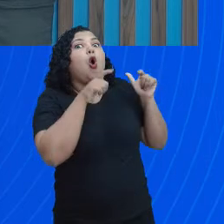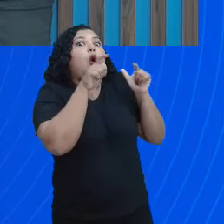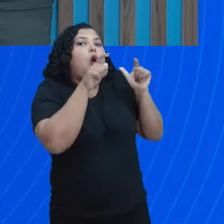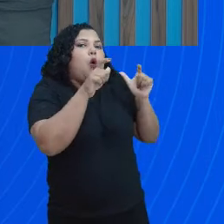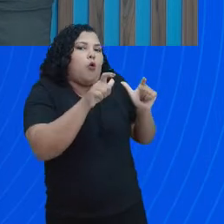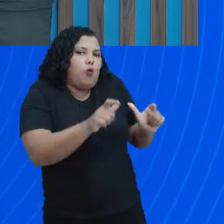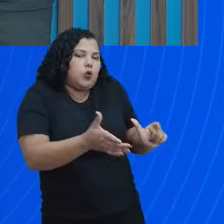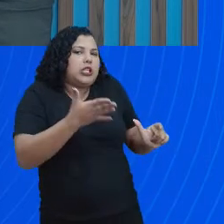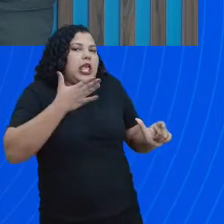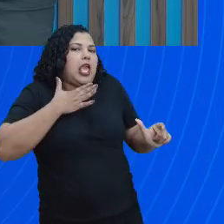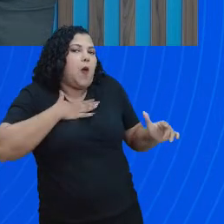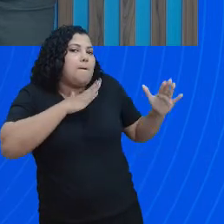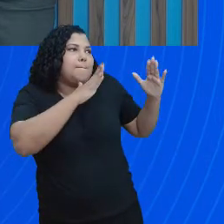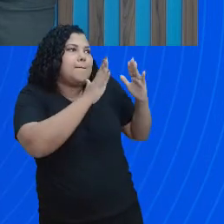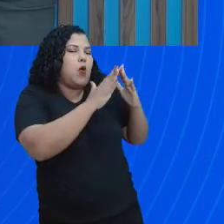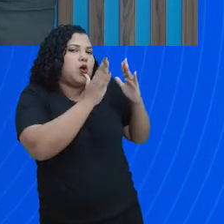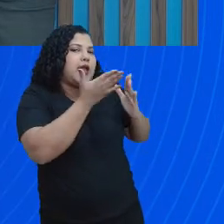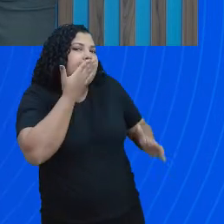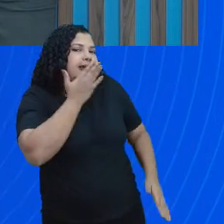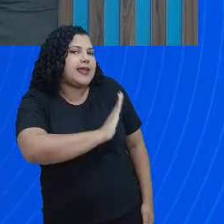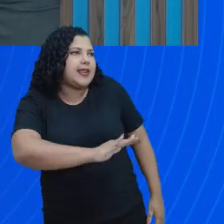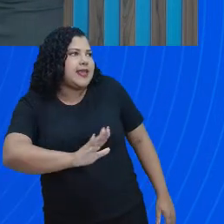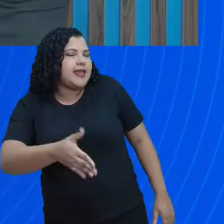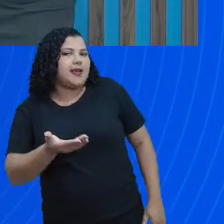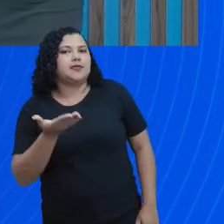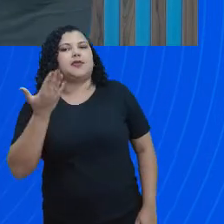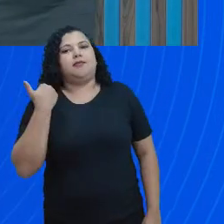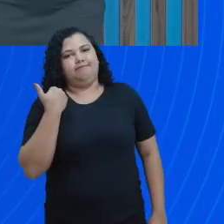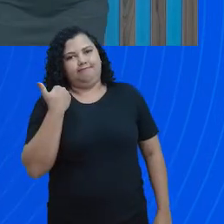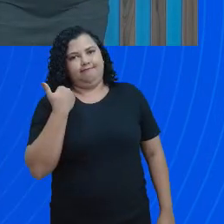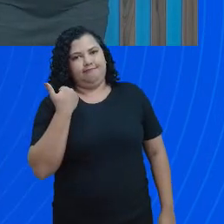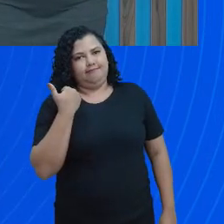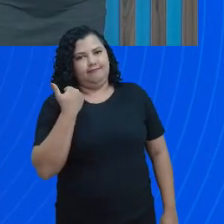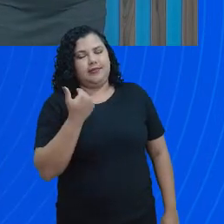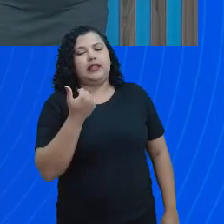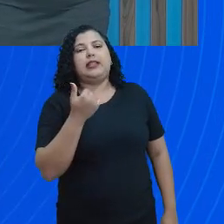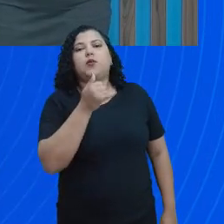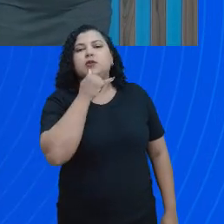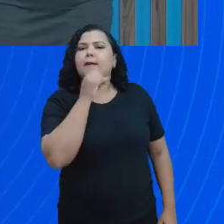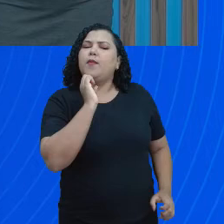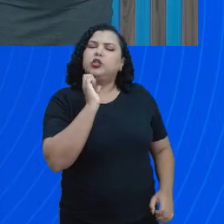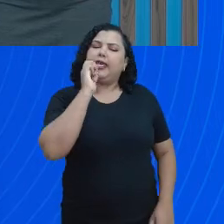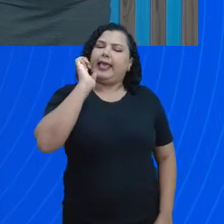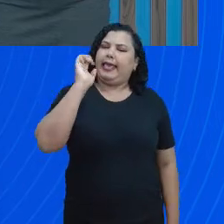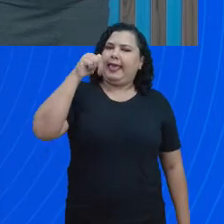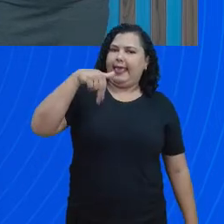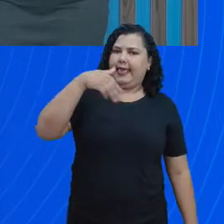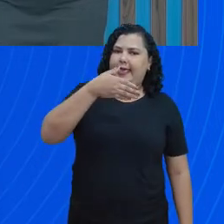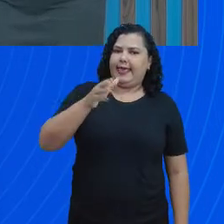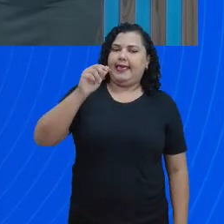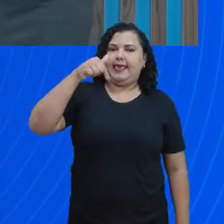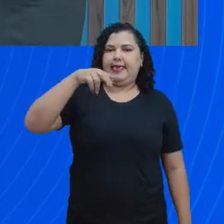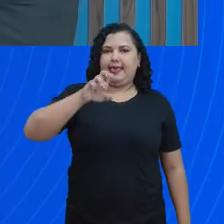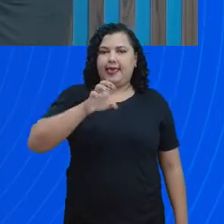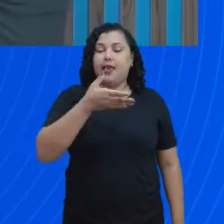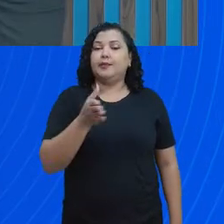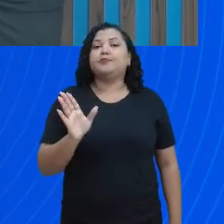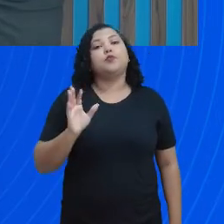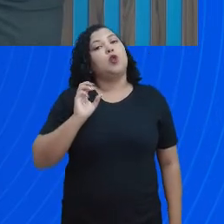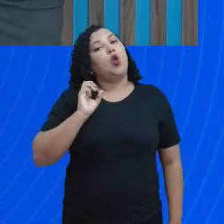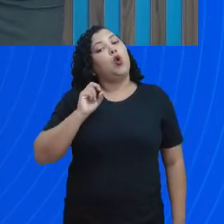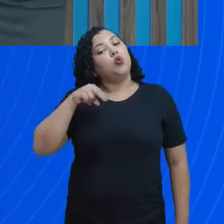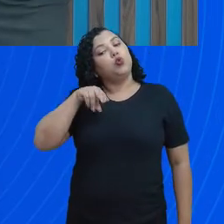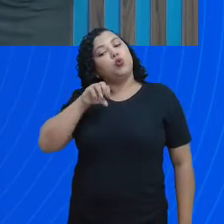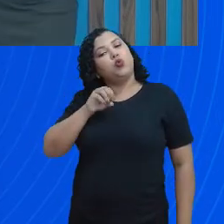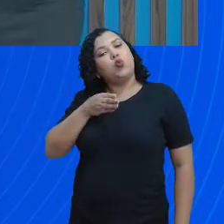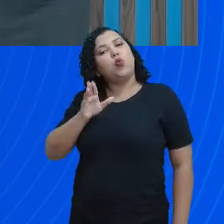pode modificar, pode trocar esse onde por quê? Em que, no qual, ou o hotel onde ficamos era